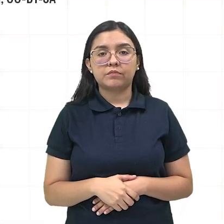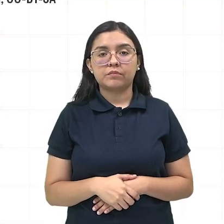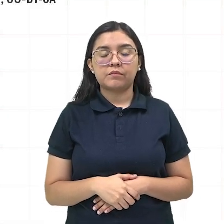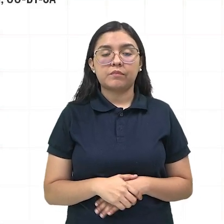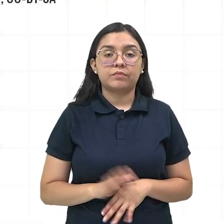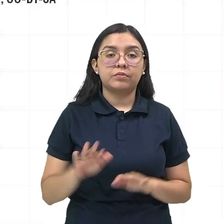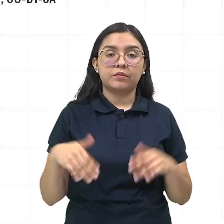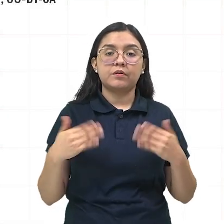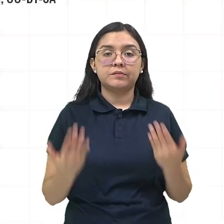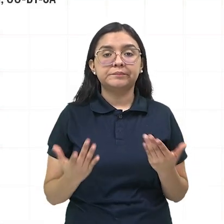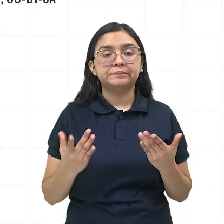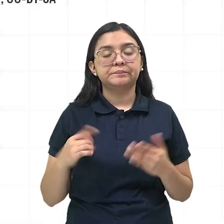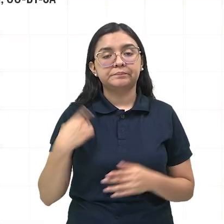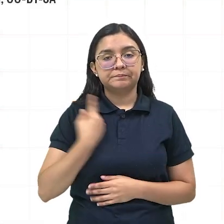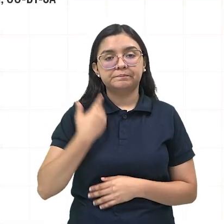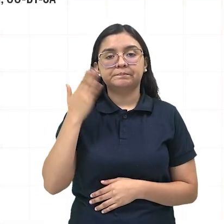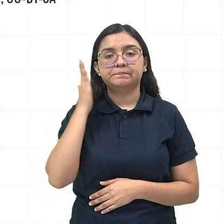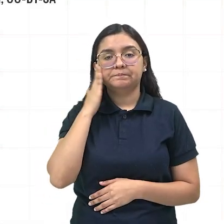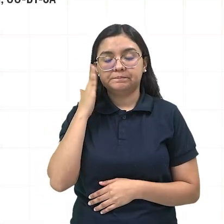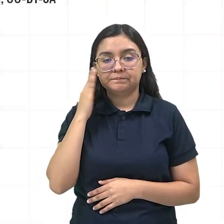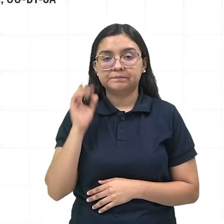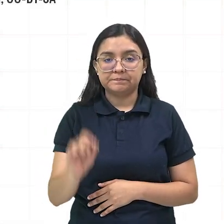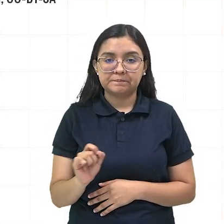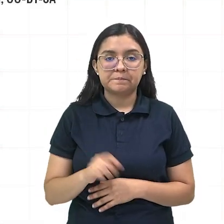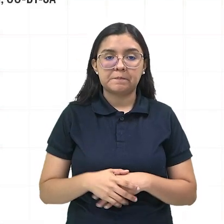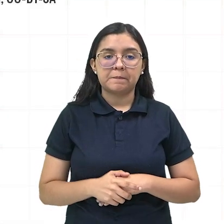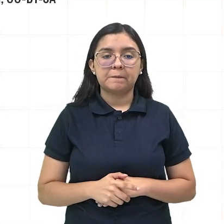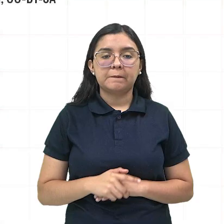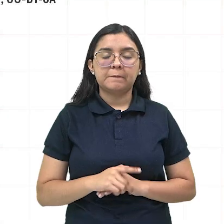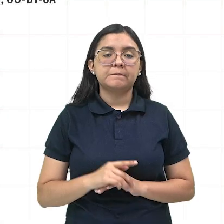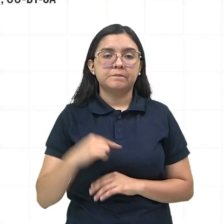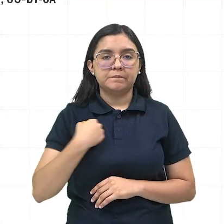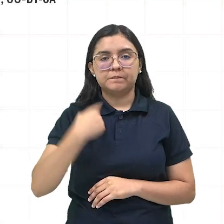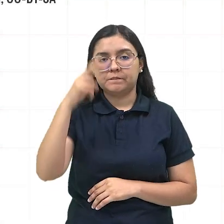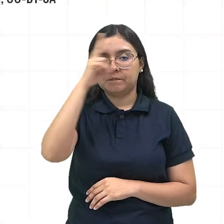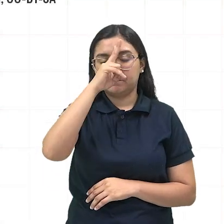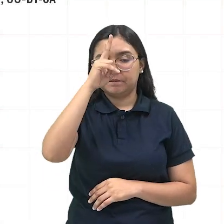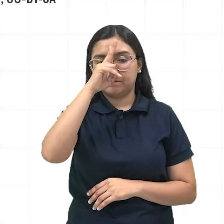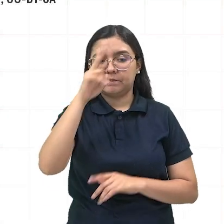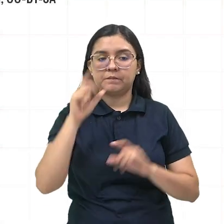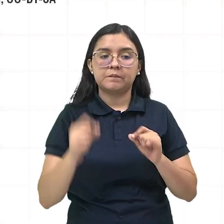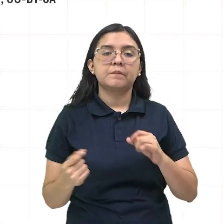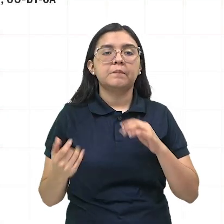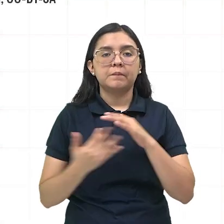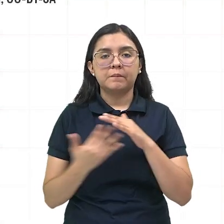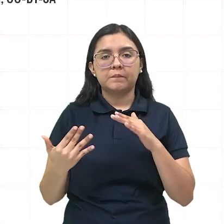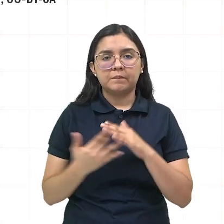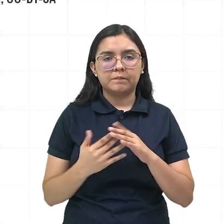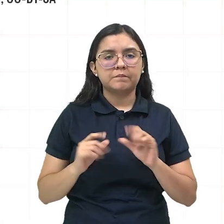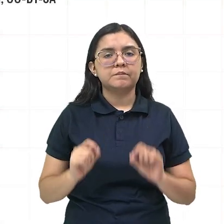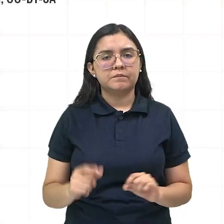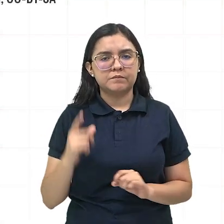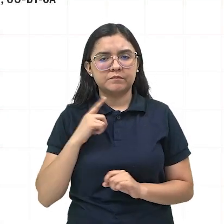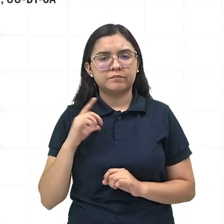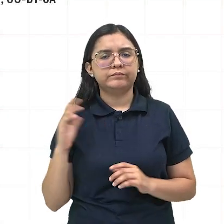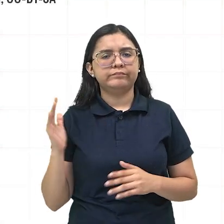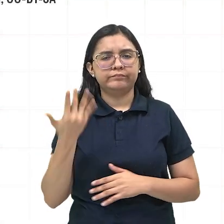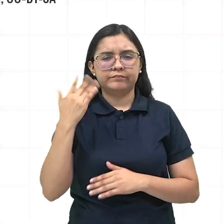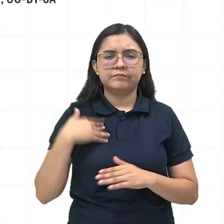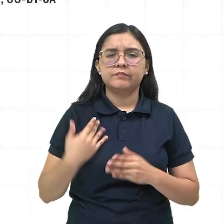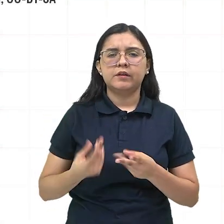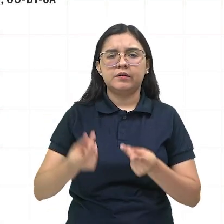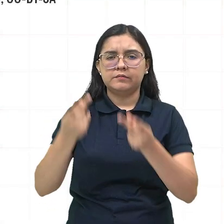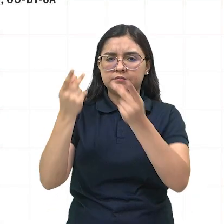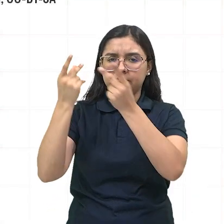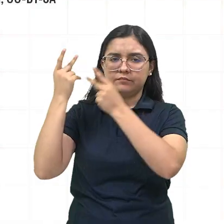vai. Então, como a gente já sabe, pessoal, uma coisa para a gente poder relembrar, a migração ela existe desde o começo da história da humanidade.